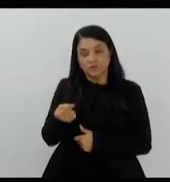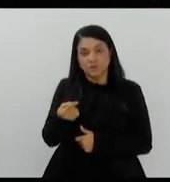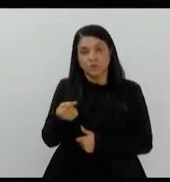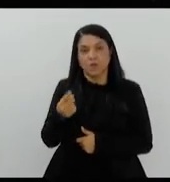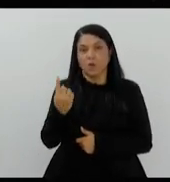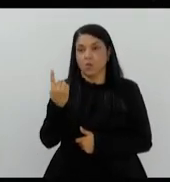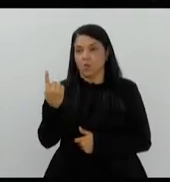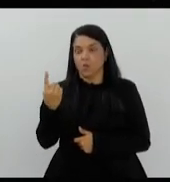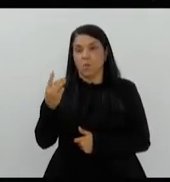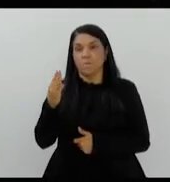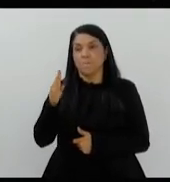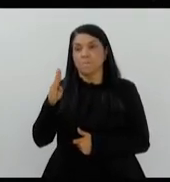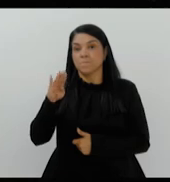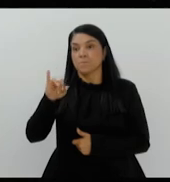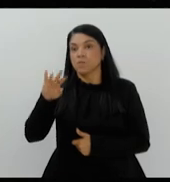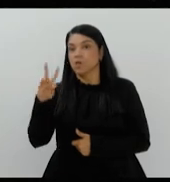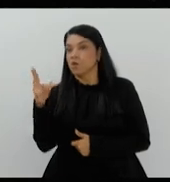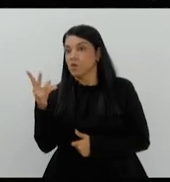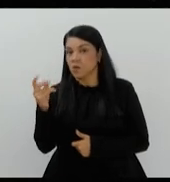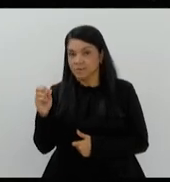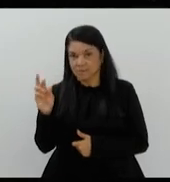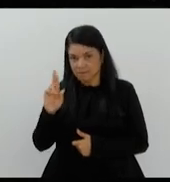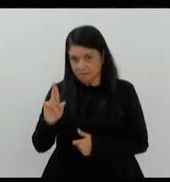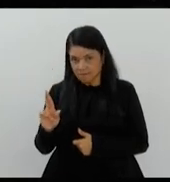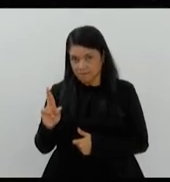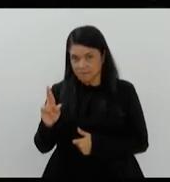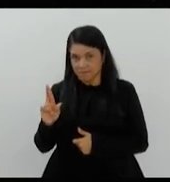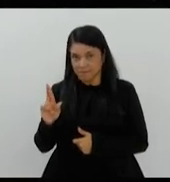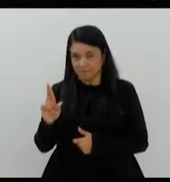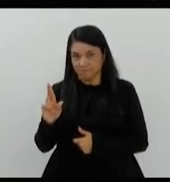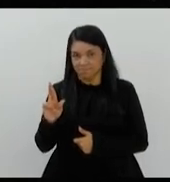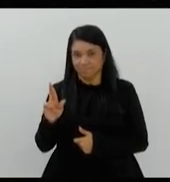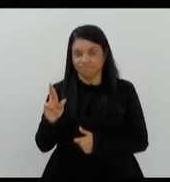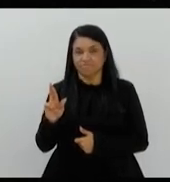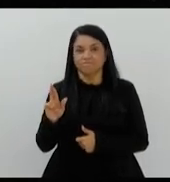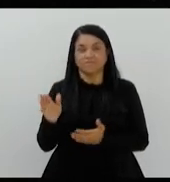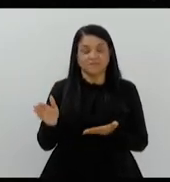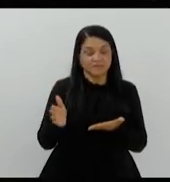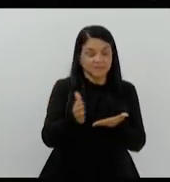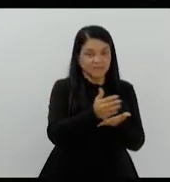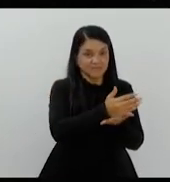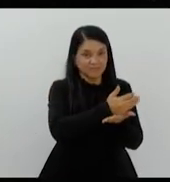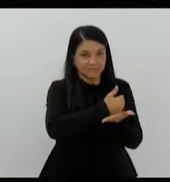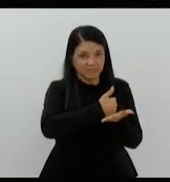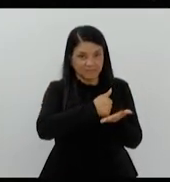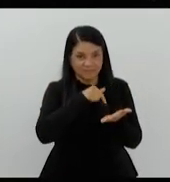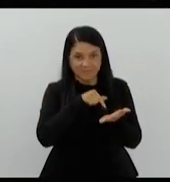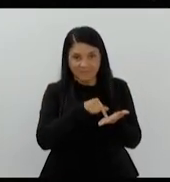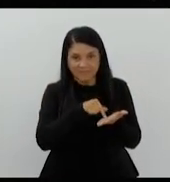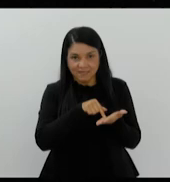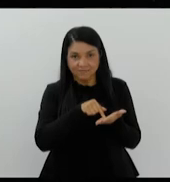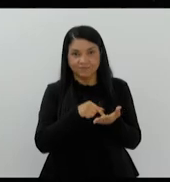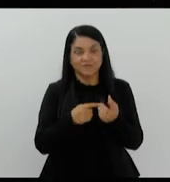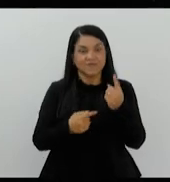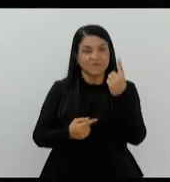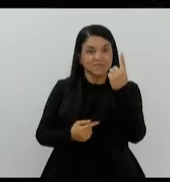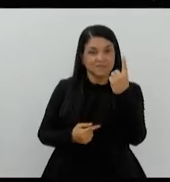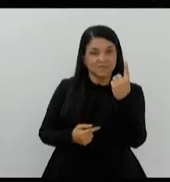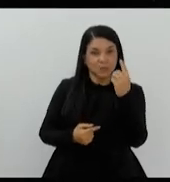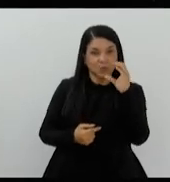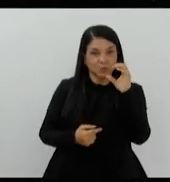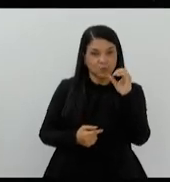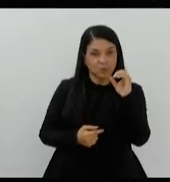de reais. E as receitas estimadas são de